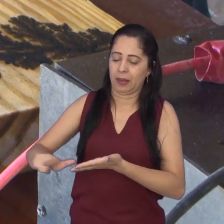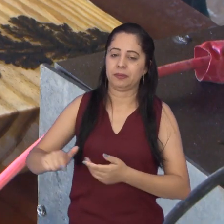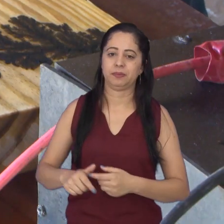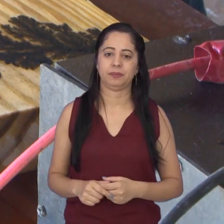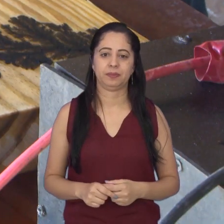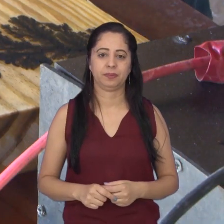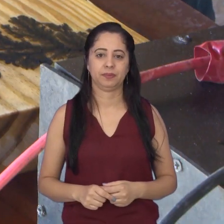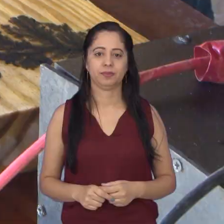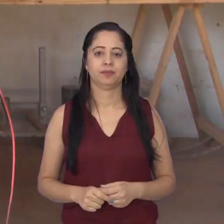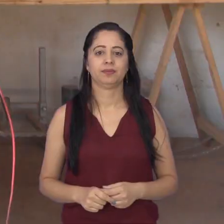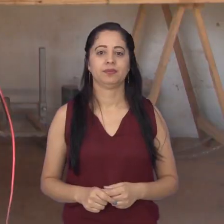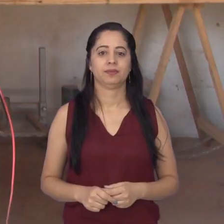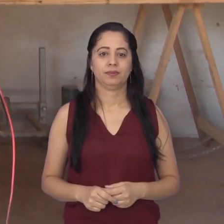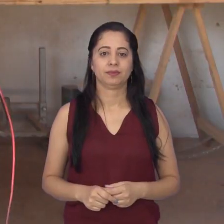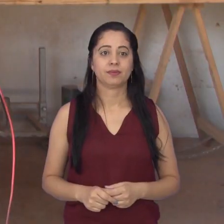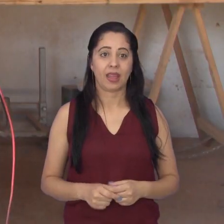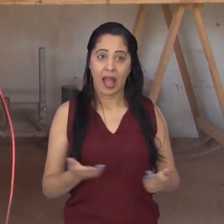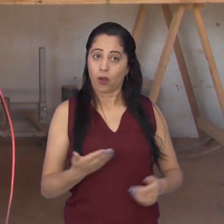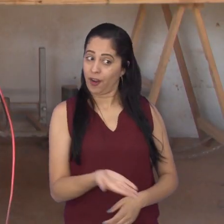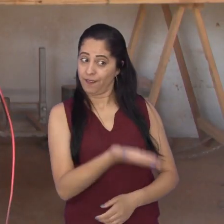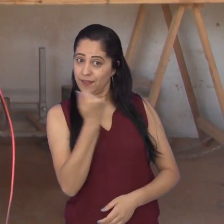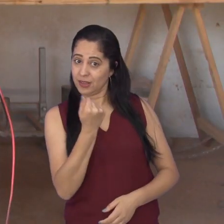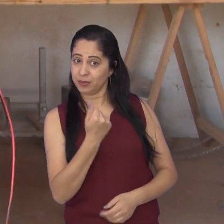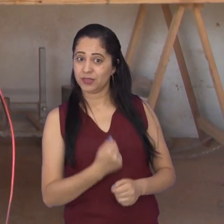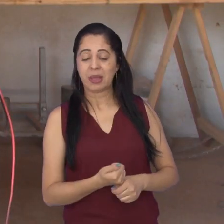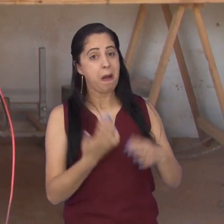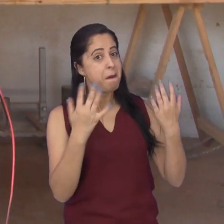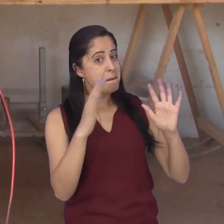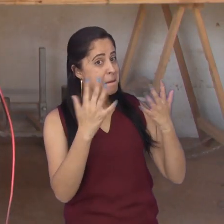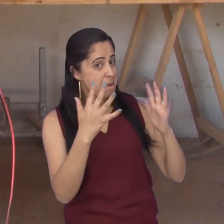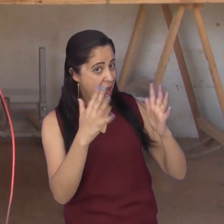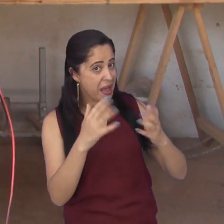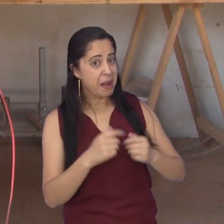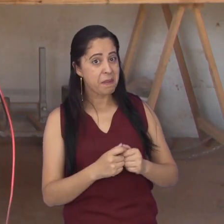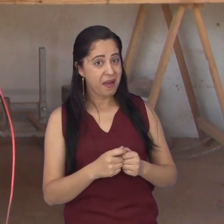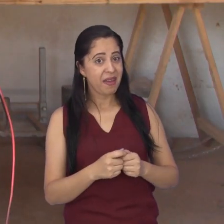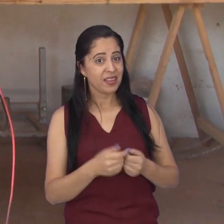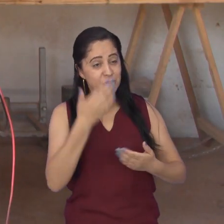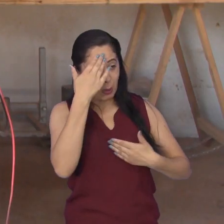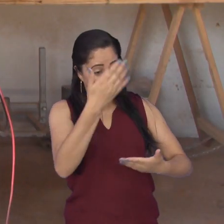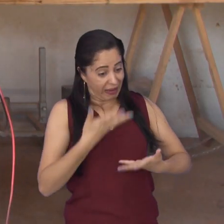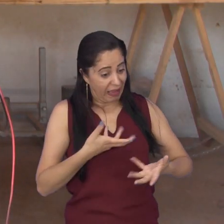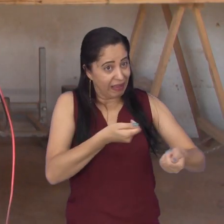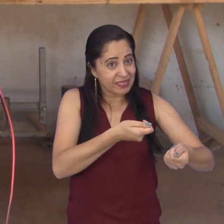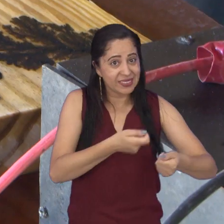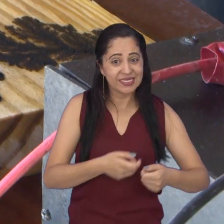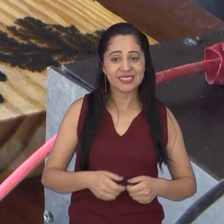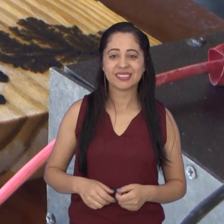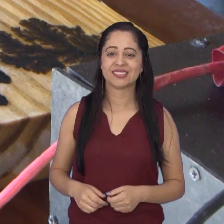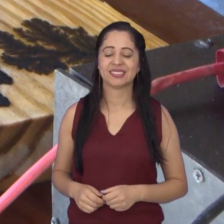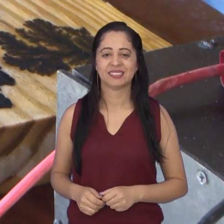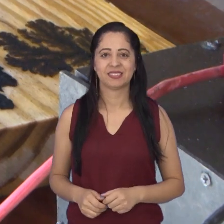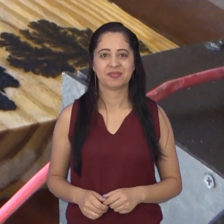realmente aparecer. Bom, vamos concluir então esse processo. Parabéns, hein? Muito obrigada pelo convite. Eu que agradeço.